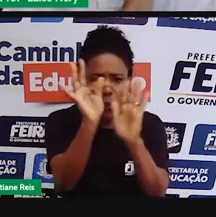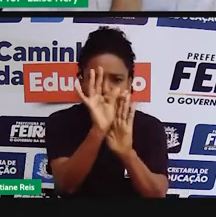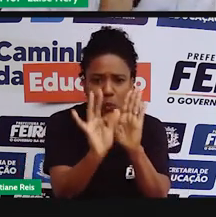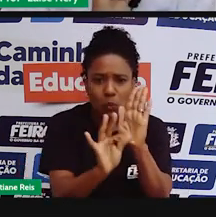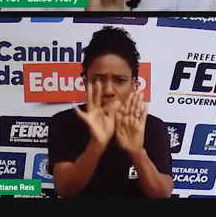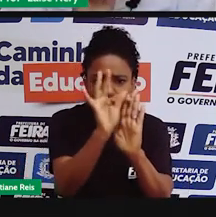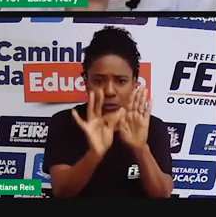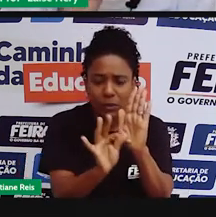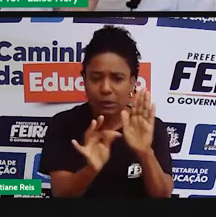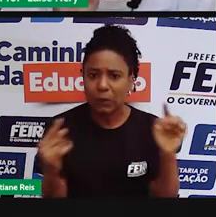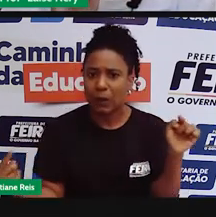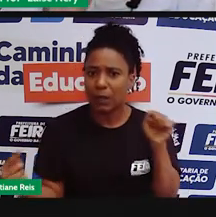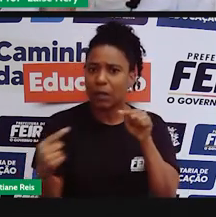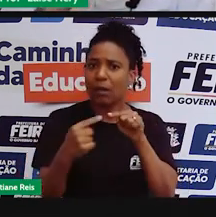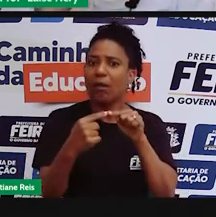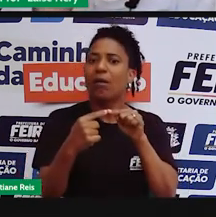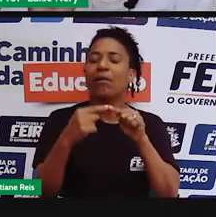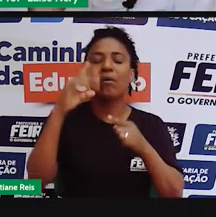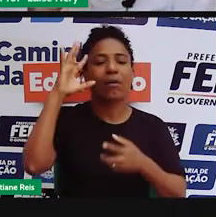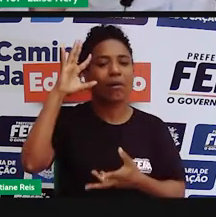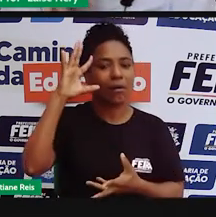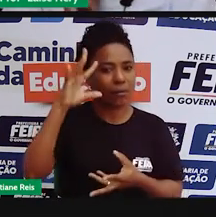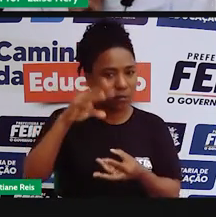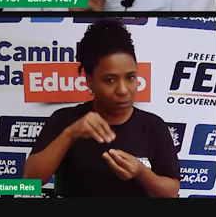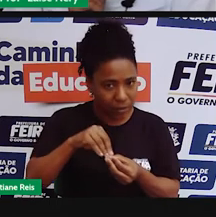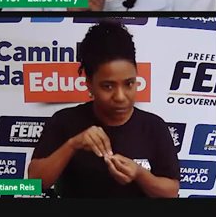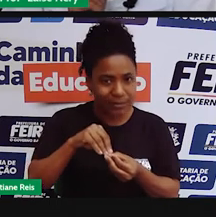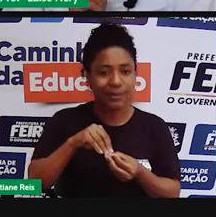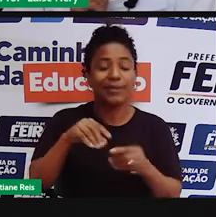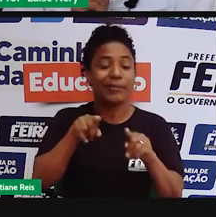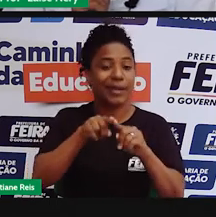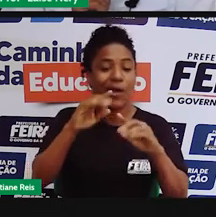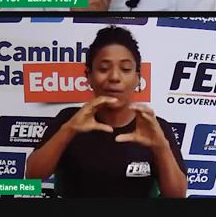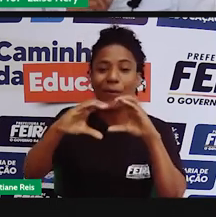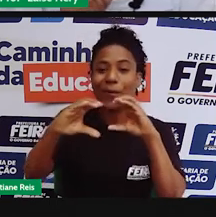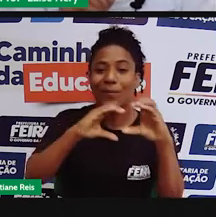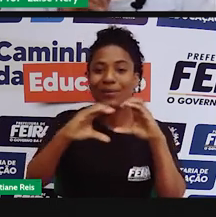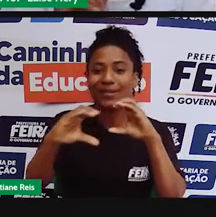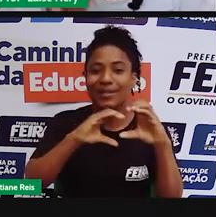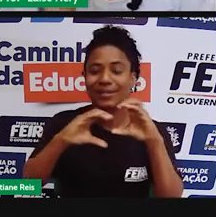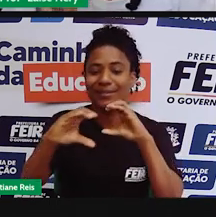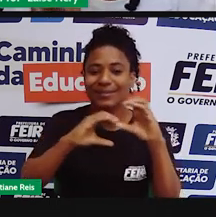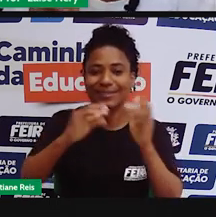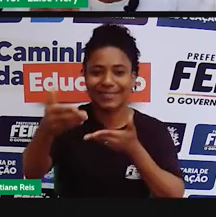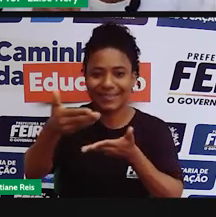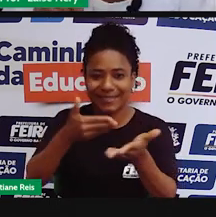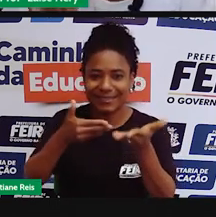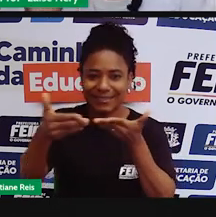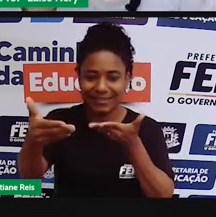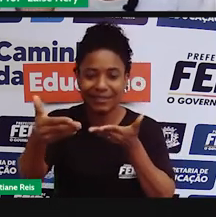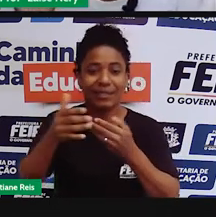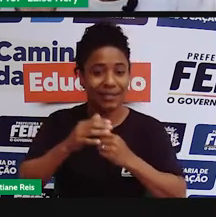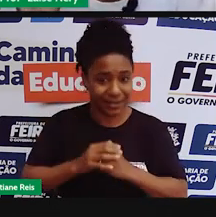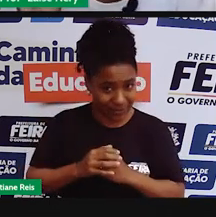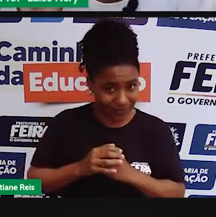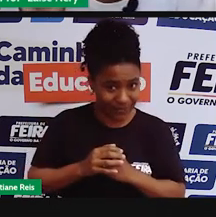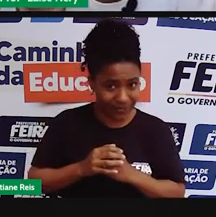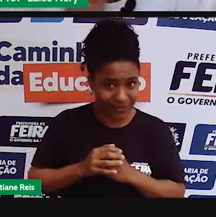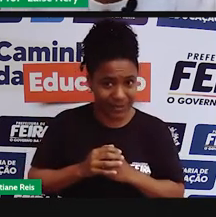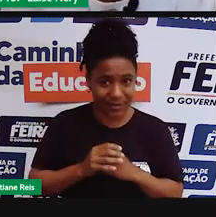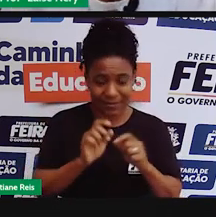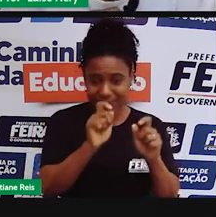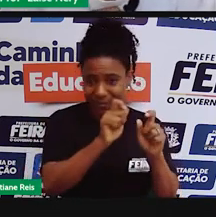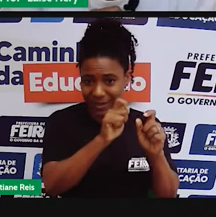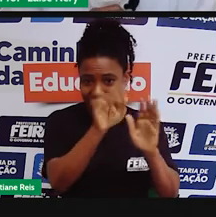fazem toda a diferença na nossa comunicação. Você não consegue escrever